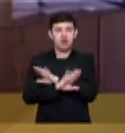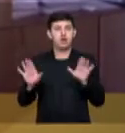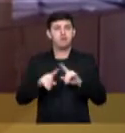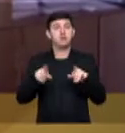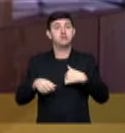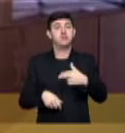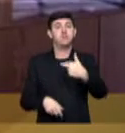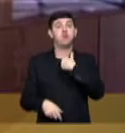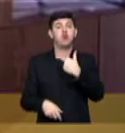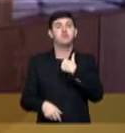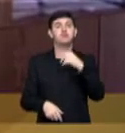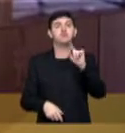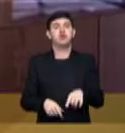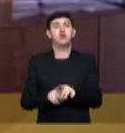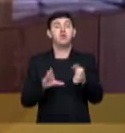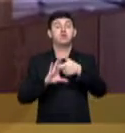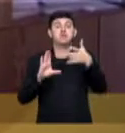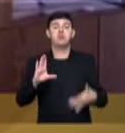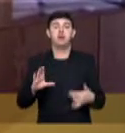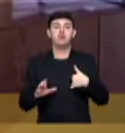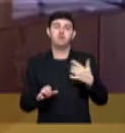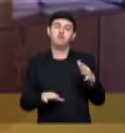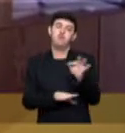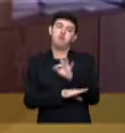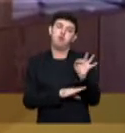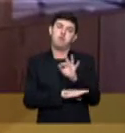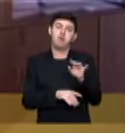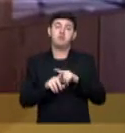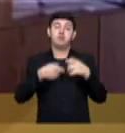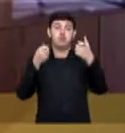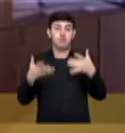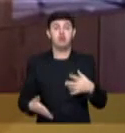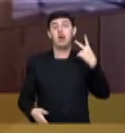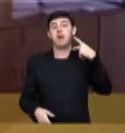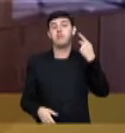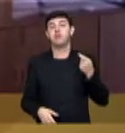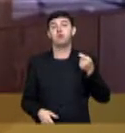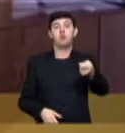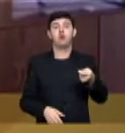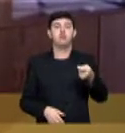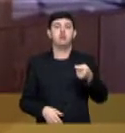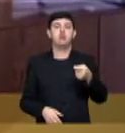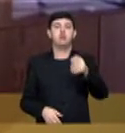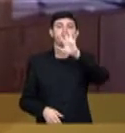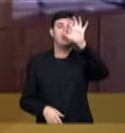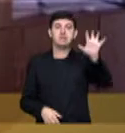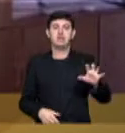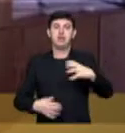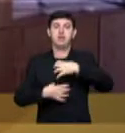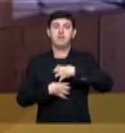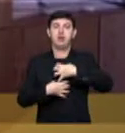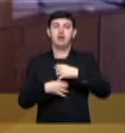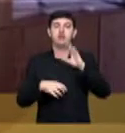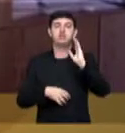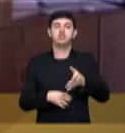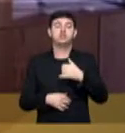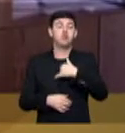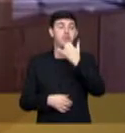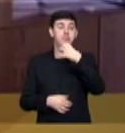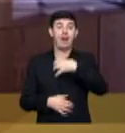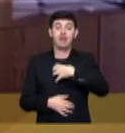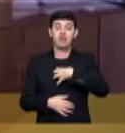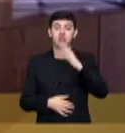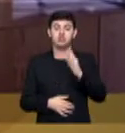formal. A Procuradoria do Estado da Bahia, excelências, nas informações ao governador, no